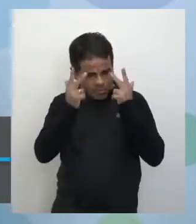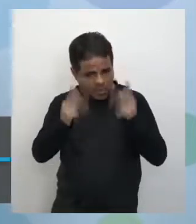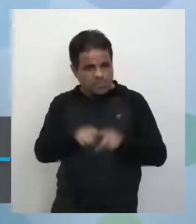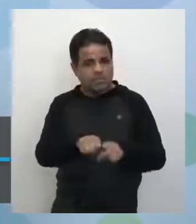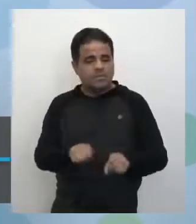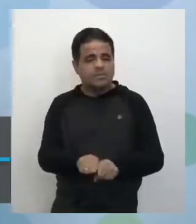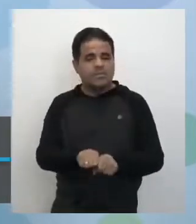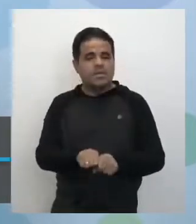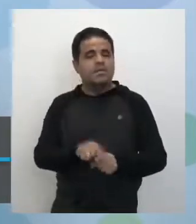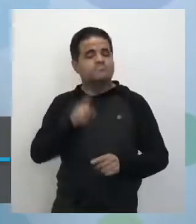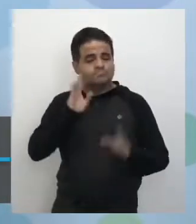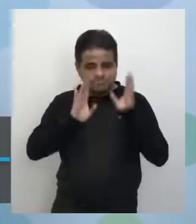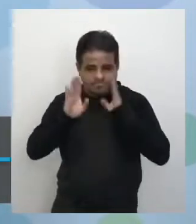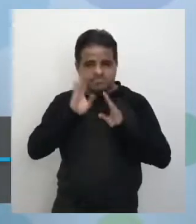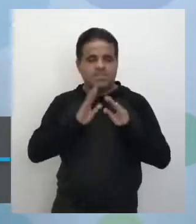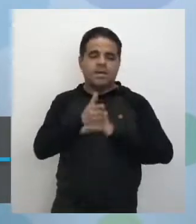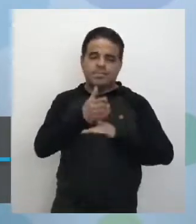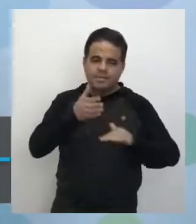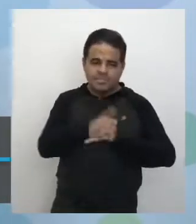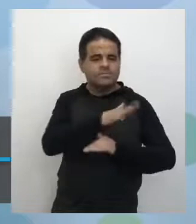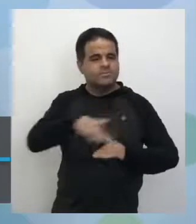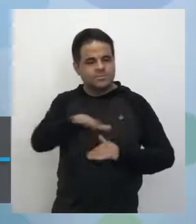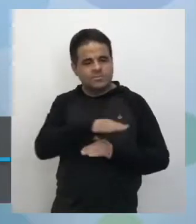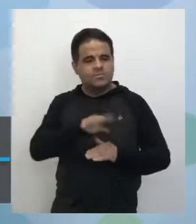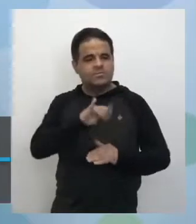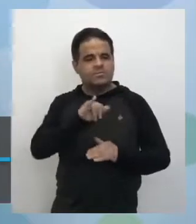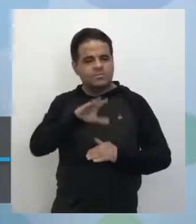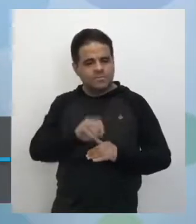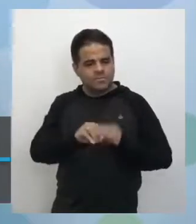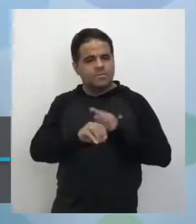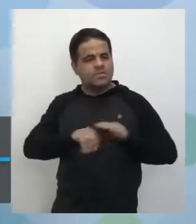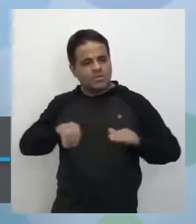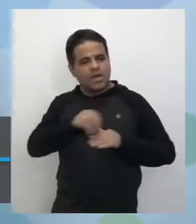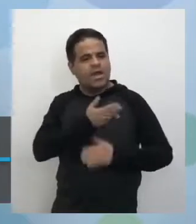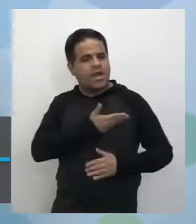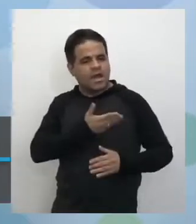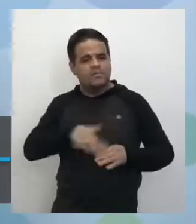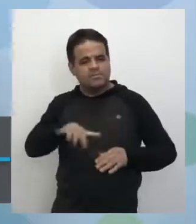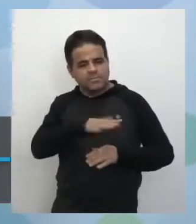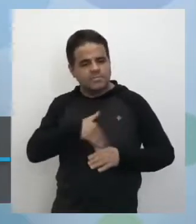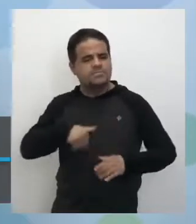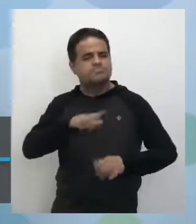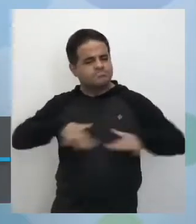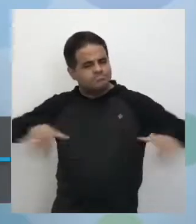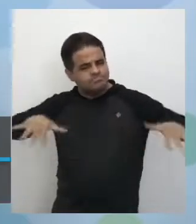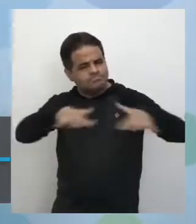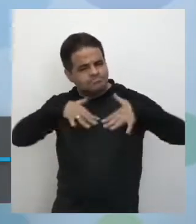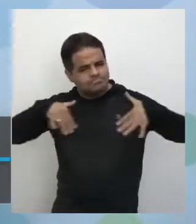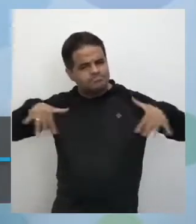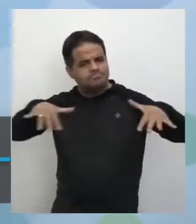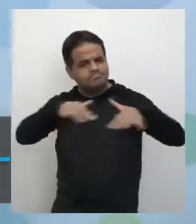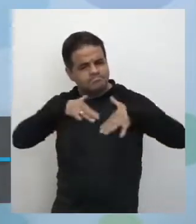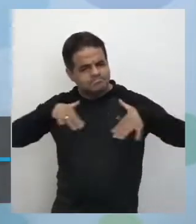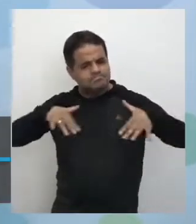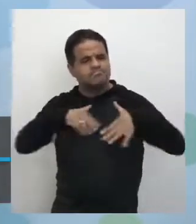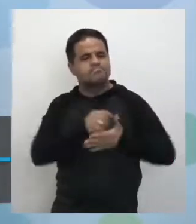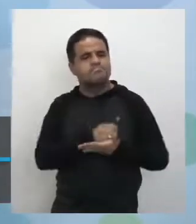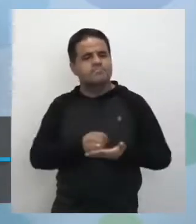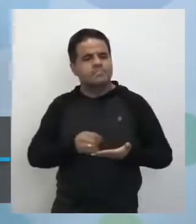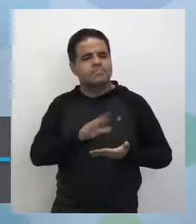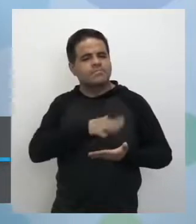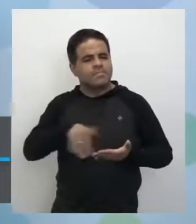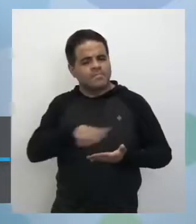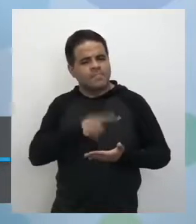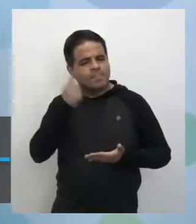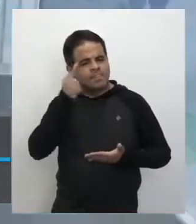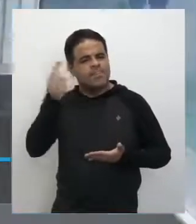natural. Que legal a participação dos nossos bioamigos com a gente aqui, nossos estudantes queridos. Legal, hein? Legal,